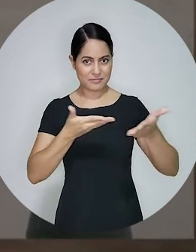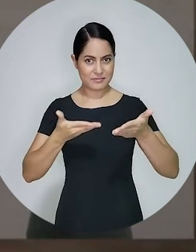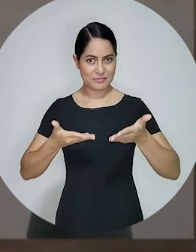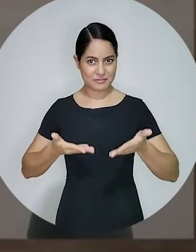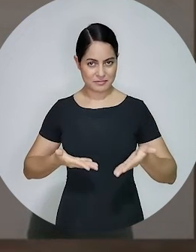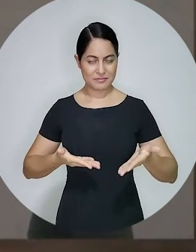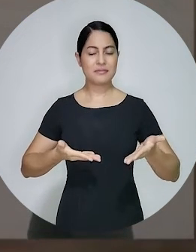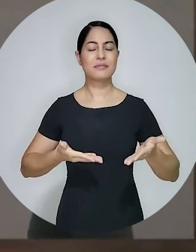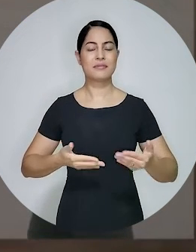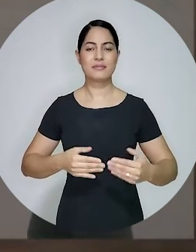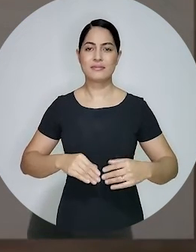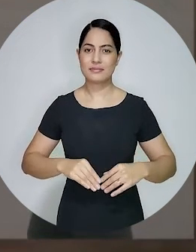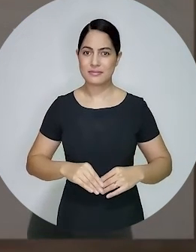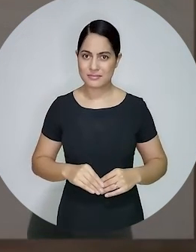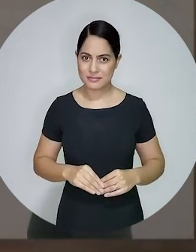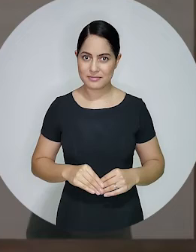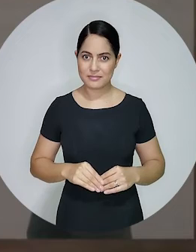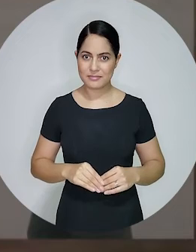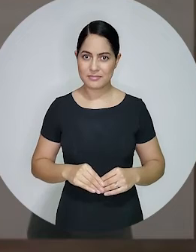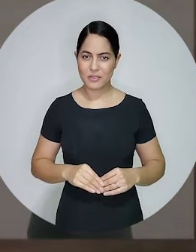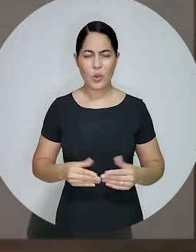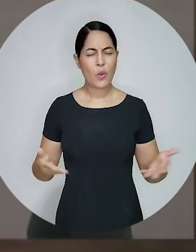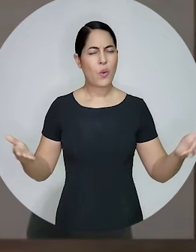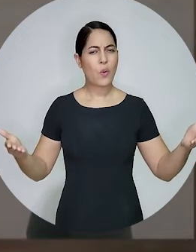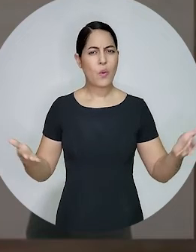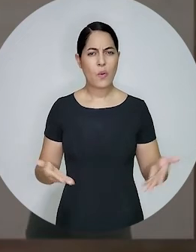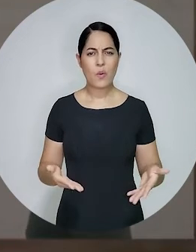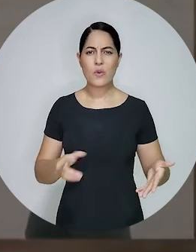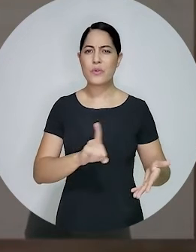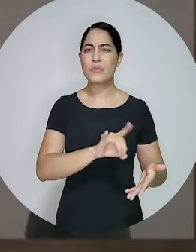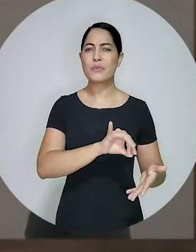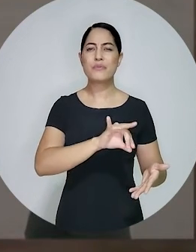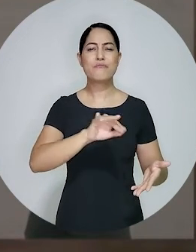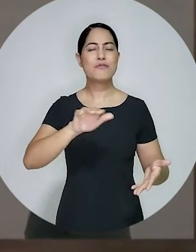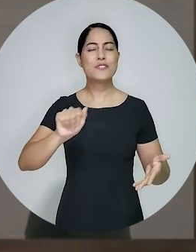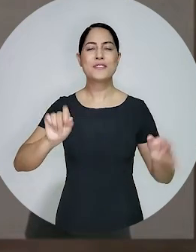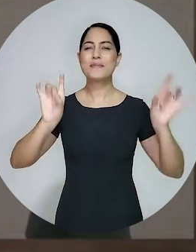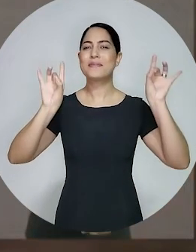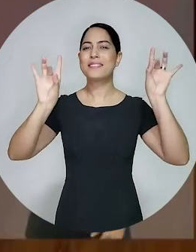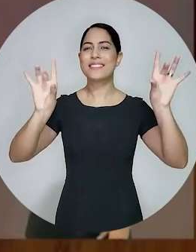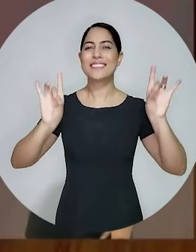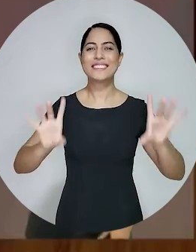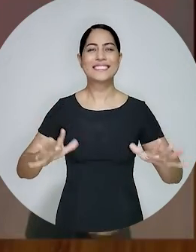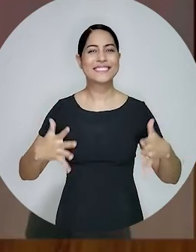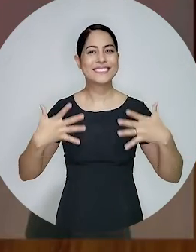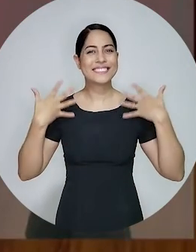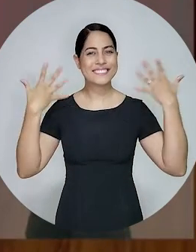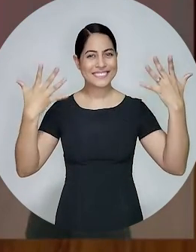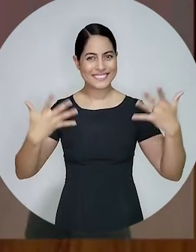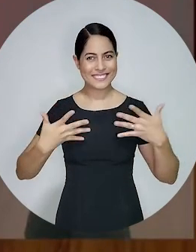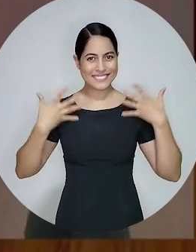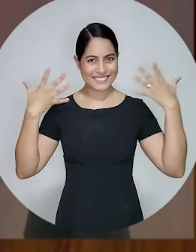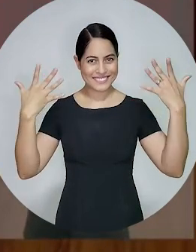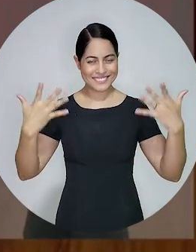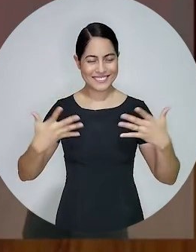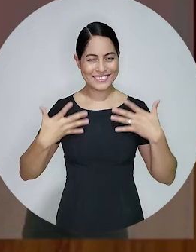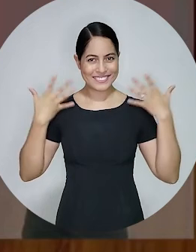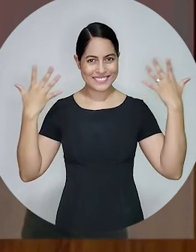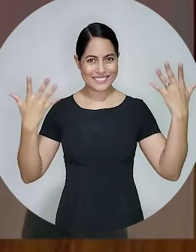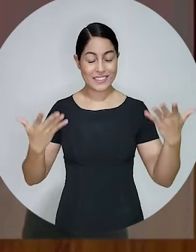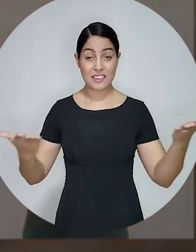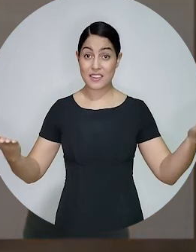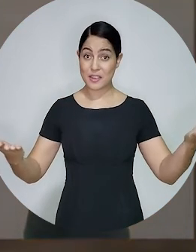Excelência, o ministro Ricardo Lewandowski. Esse é um dia de especial alegria,